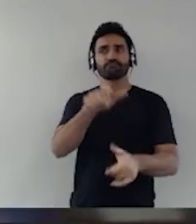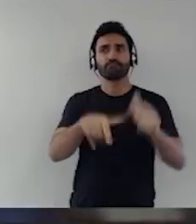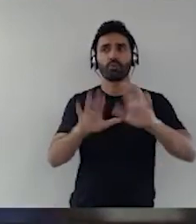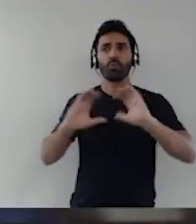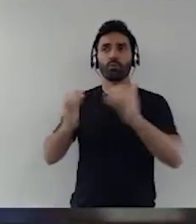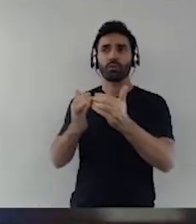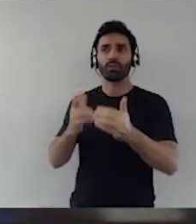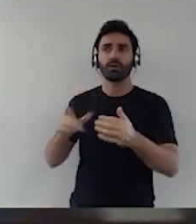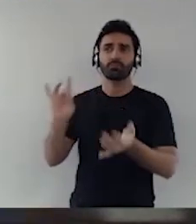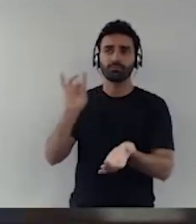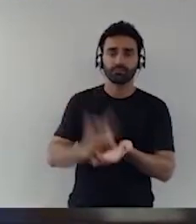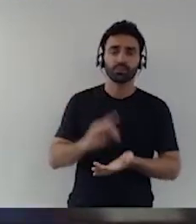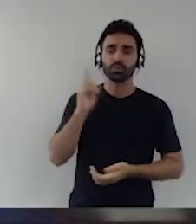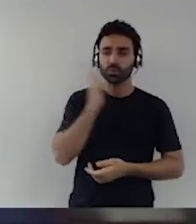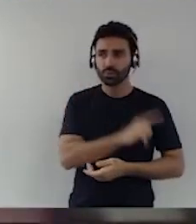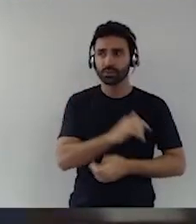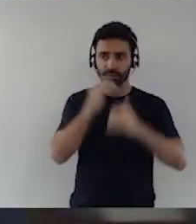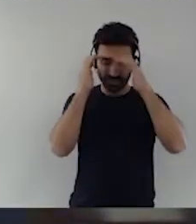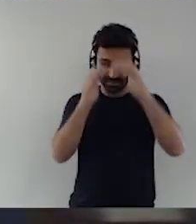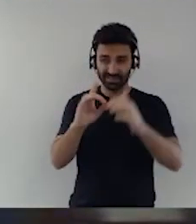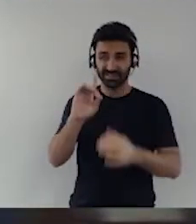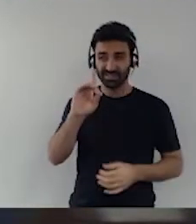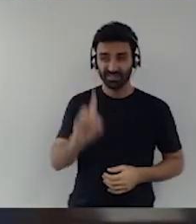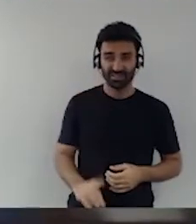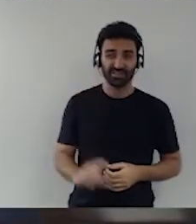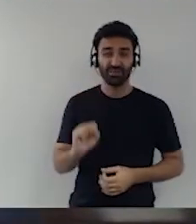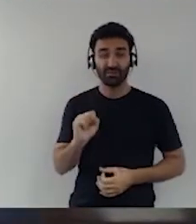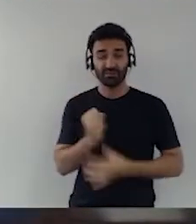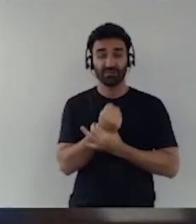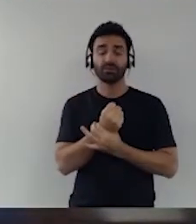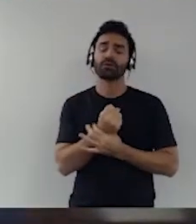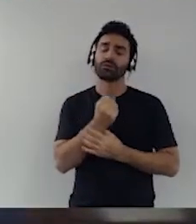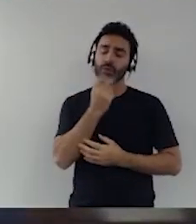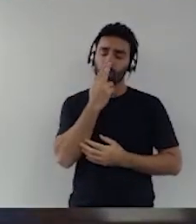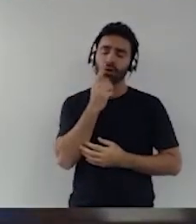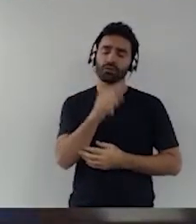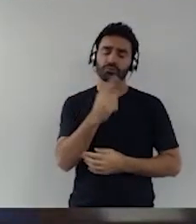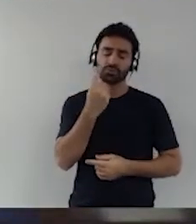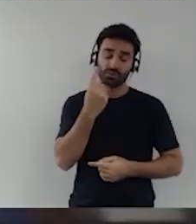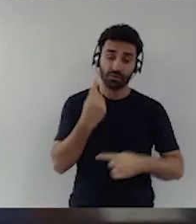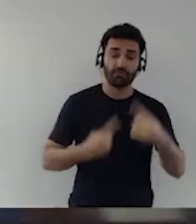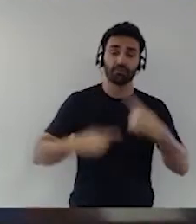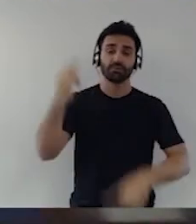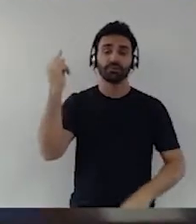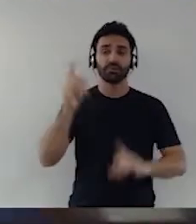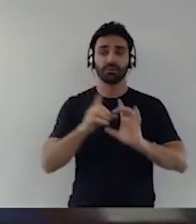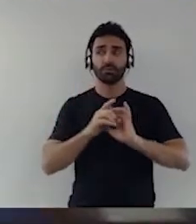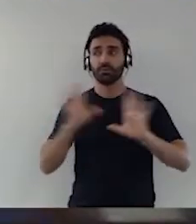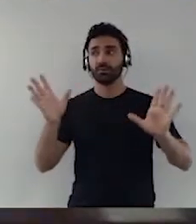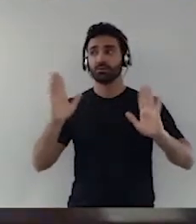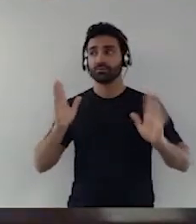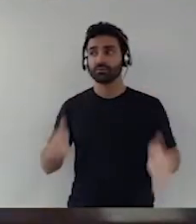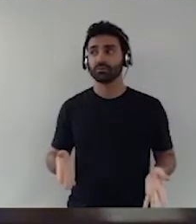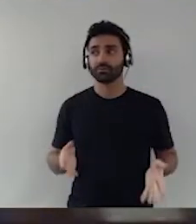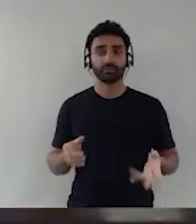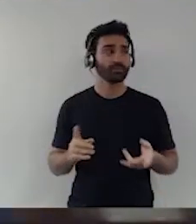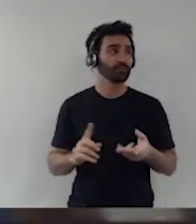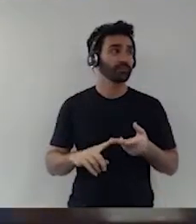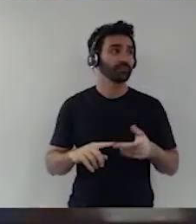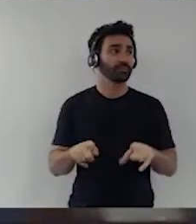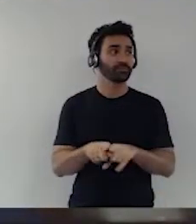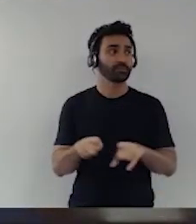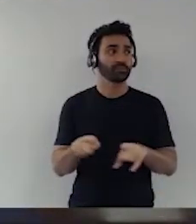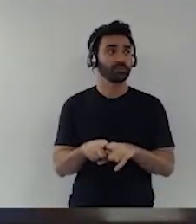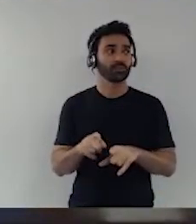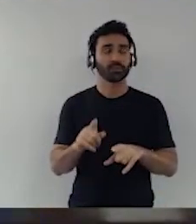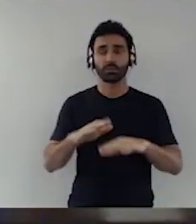comunitários na efetivação de direitos, na garantia de direitos. Eu acho que essa revolução democrática anunciada por Boaventura de Souza Santos, há